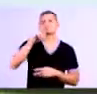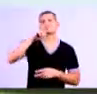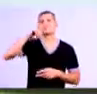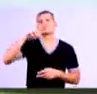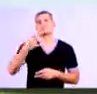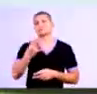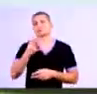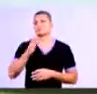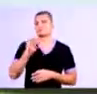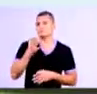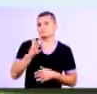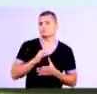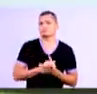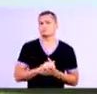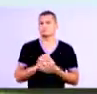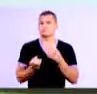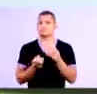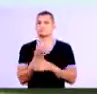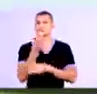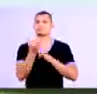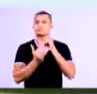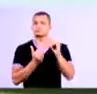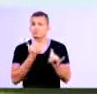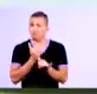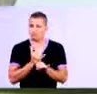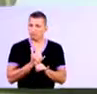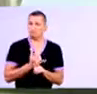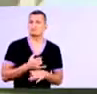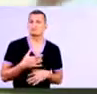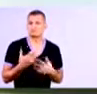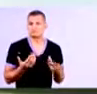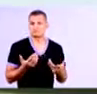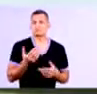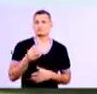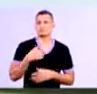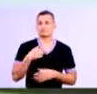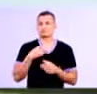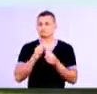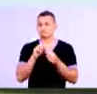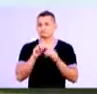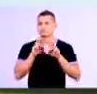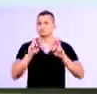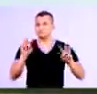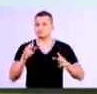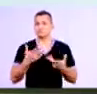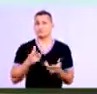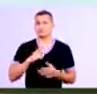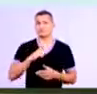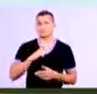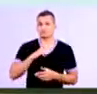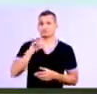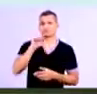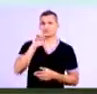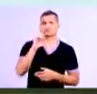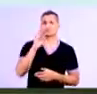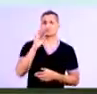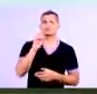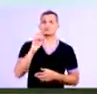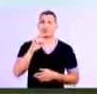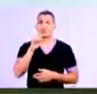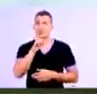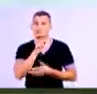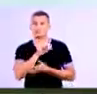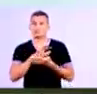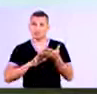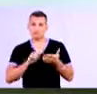1994, tá? Surgiu a internet, no final de 94 vou fazer um site. E tinha um software muito interessante, que era um editor de texto, e